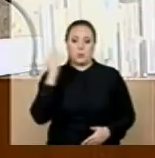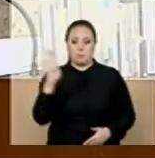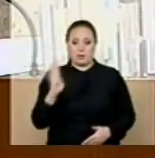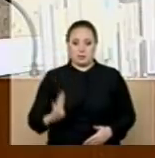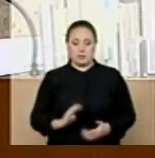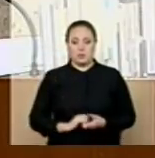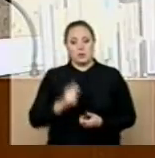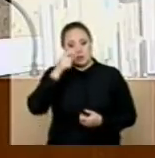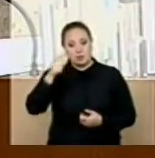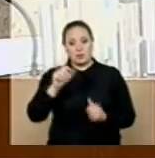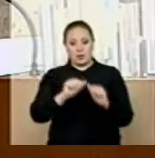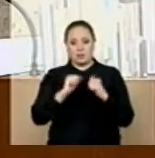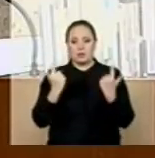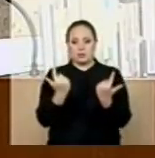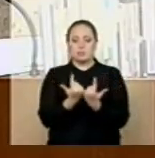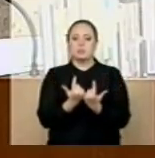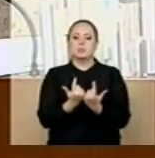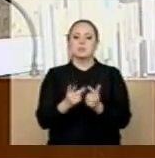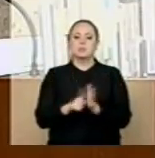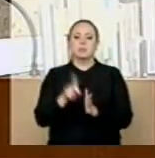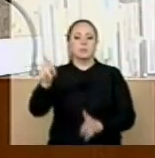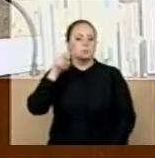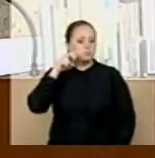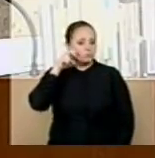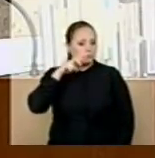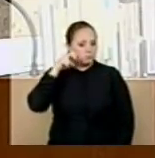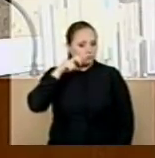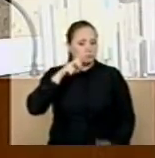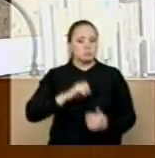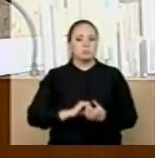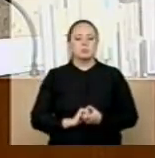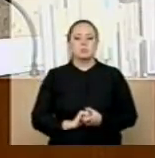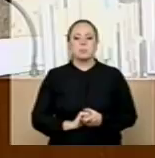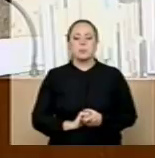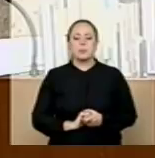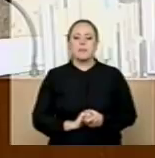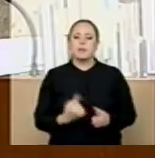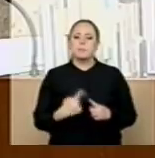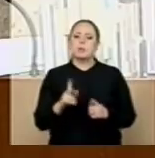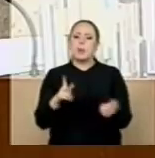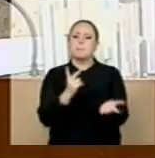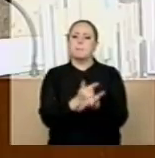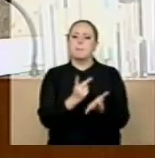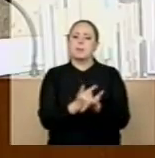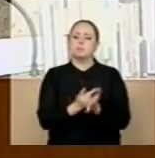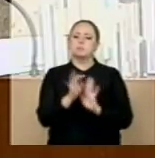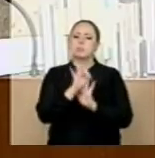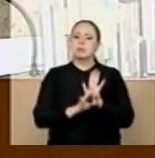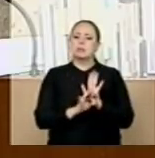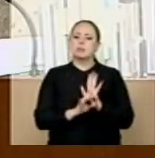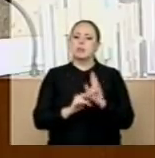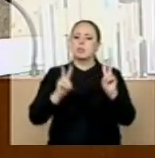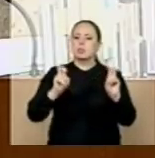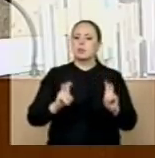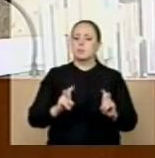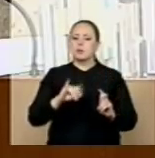Assembleia Legislativa do Estado do Rio Grande do Norte. Por serem os mesmos o objeto, apregou